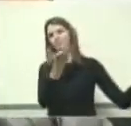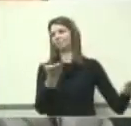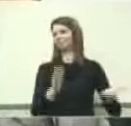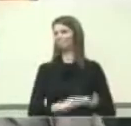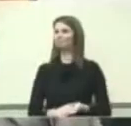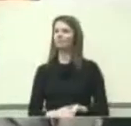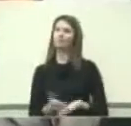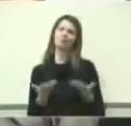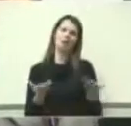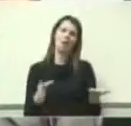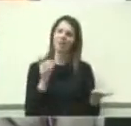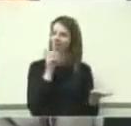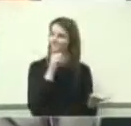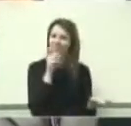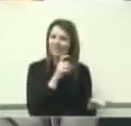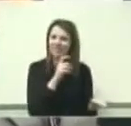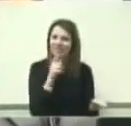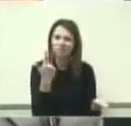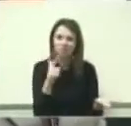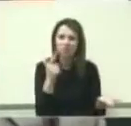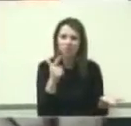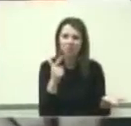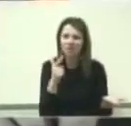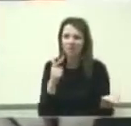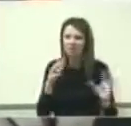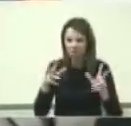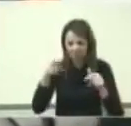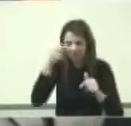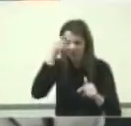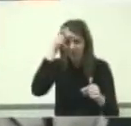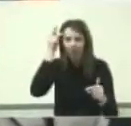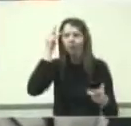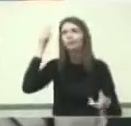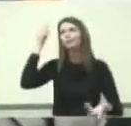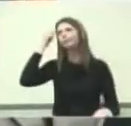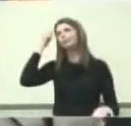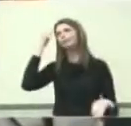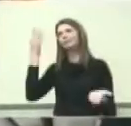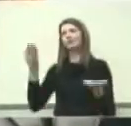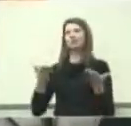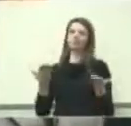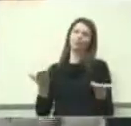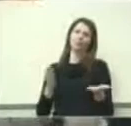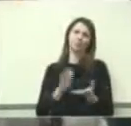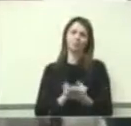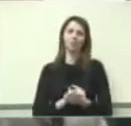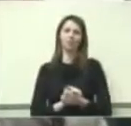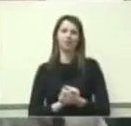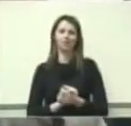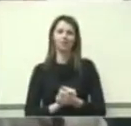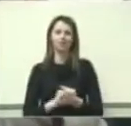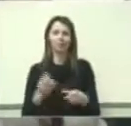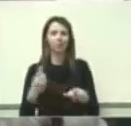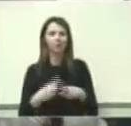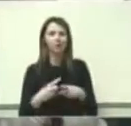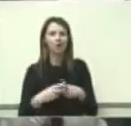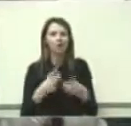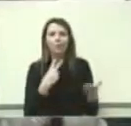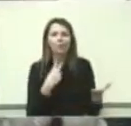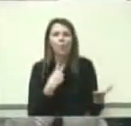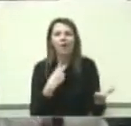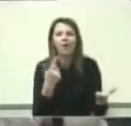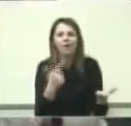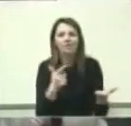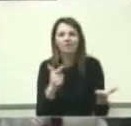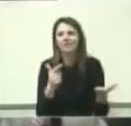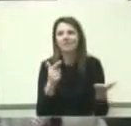mitológico isso não existe está na mente das pessoas está na figuração e na configuração do que do que você